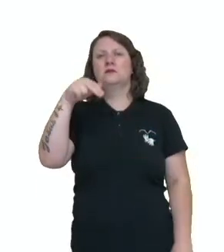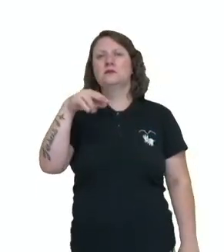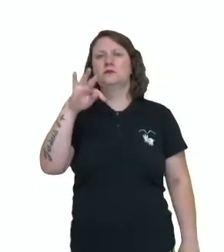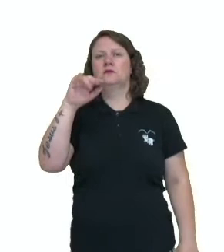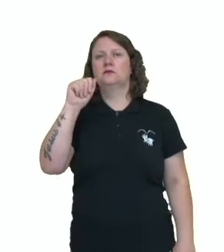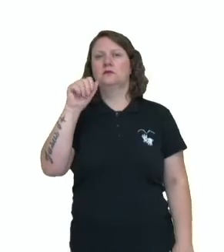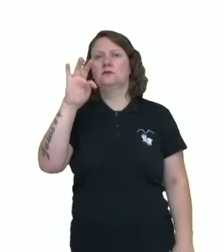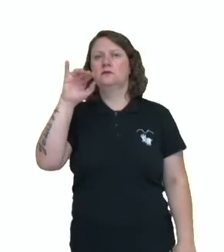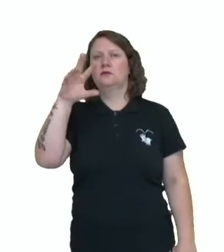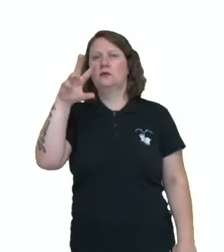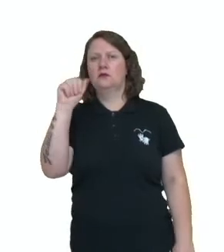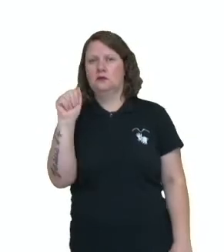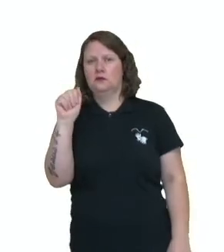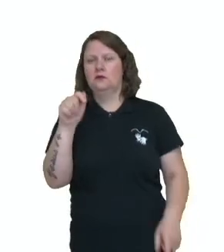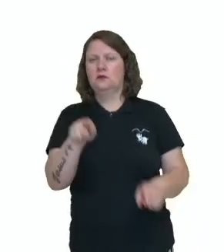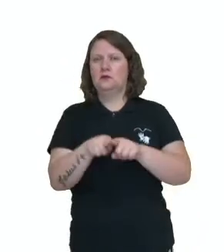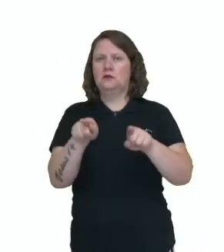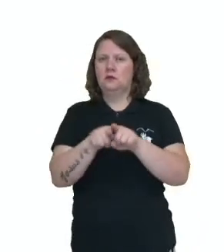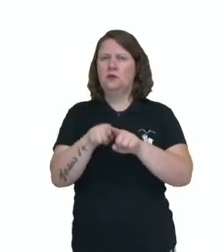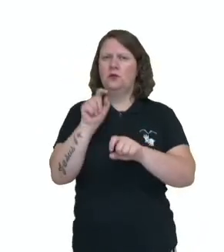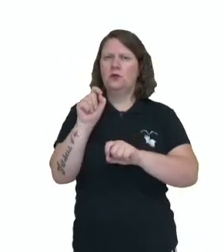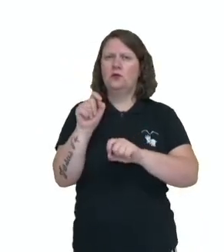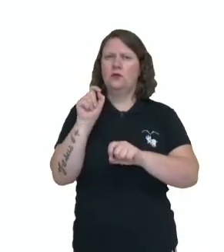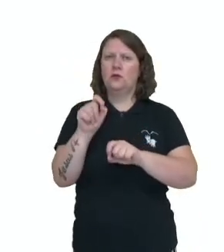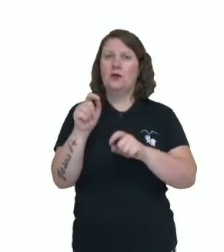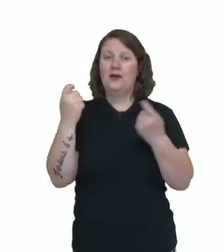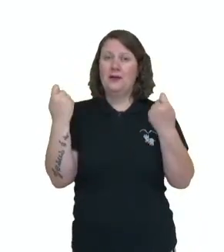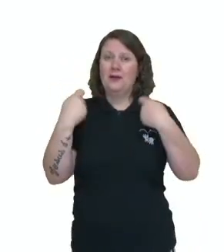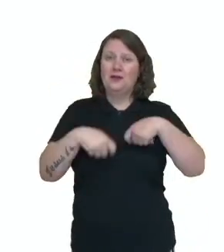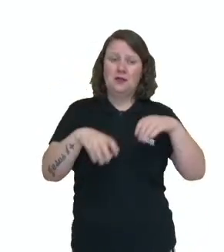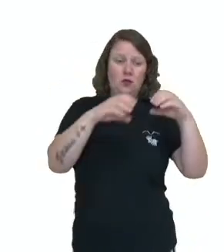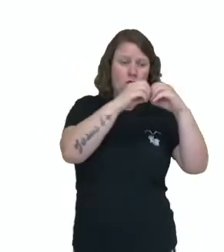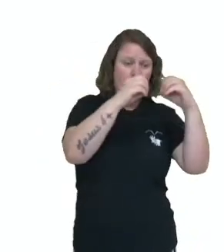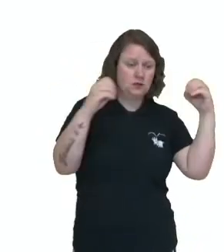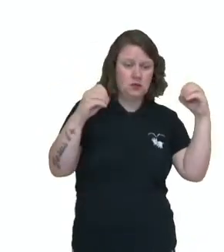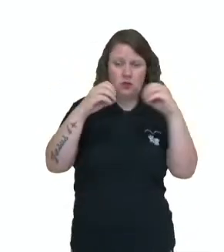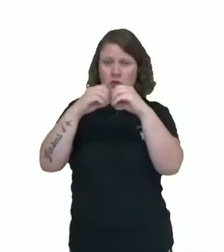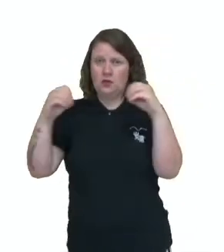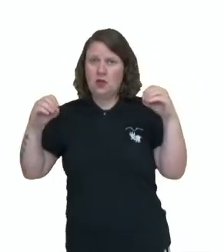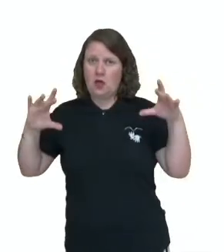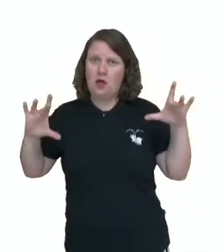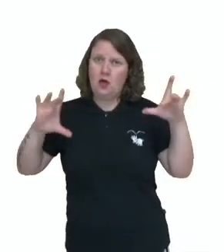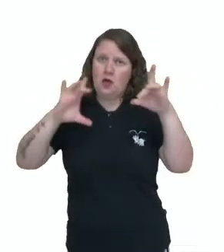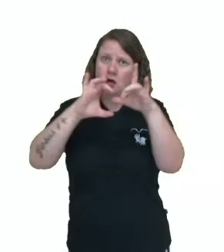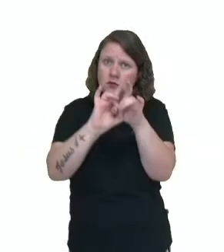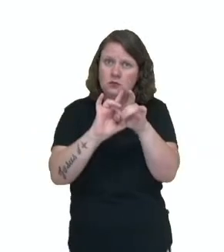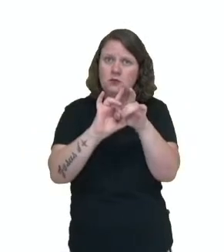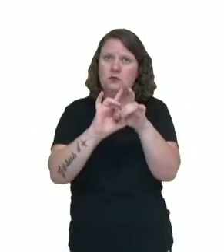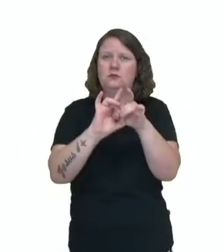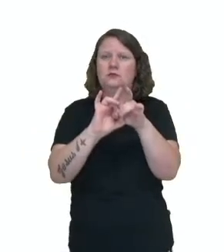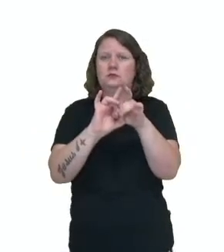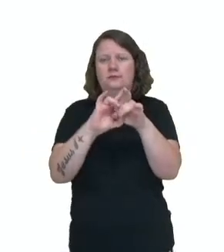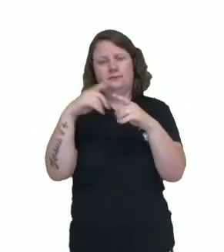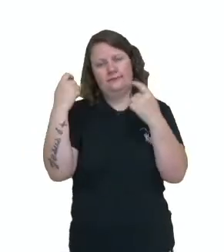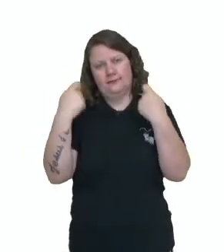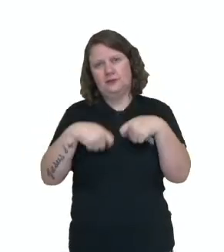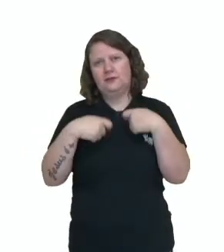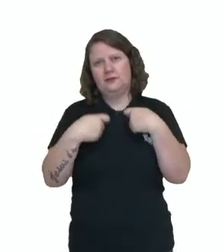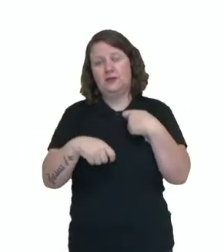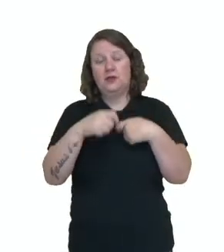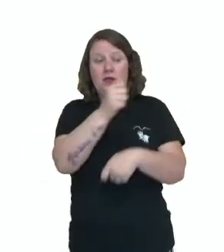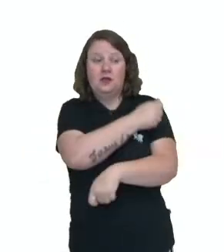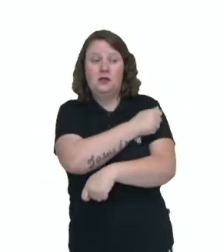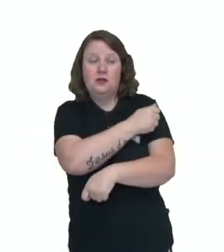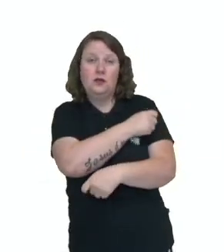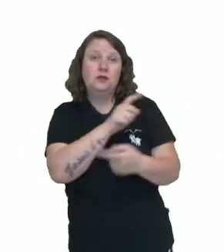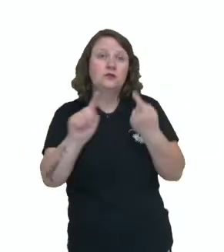subordinada. Por isso que ela é dependente, ela precisa da outra oração. Ela exerce essa função de substantivo. Os alunos